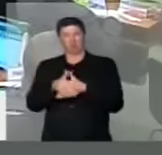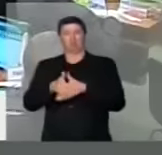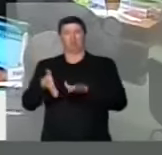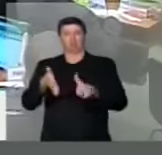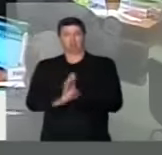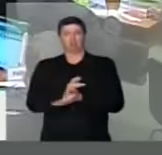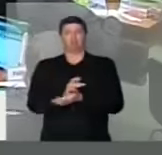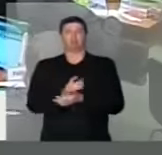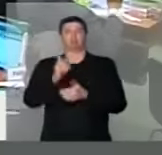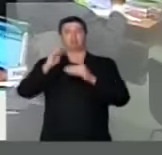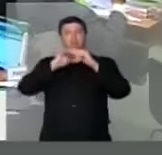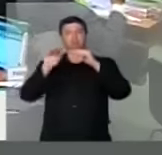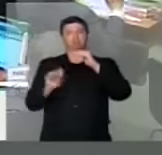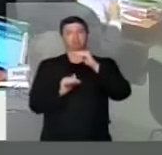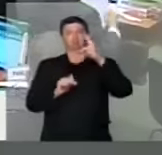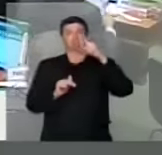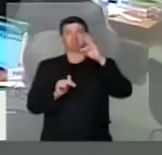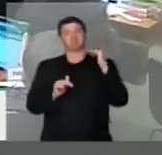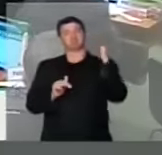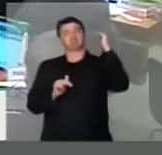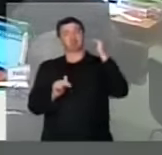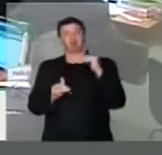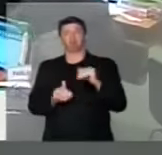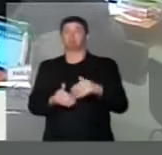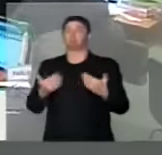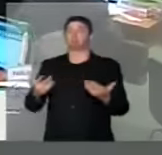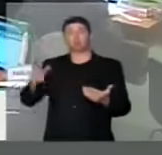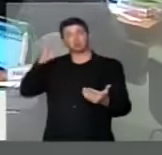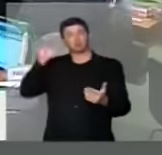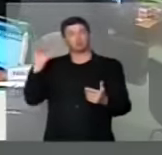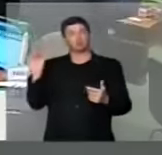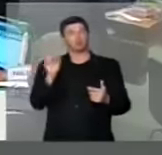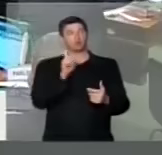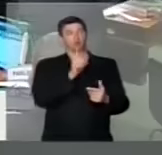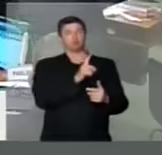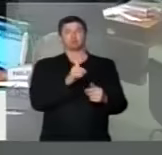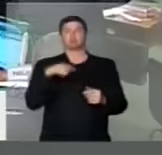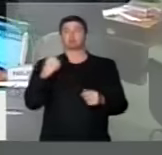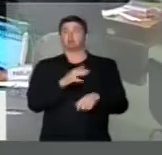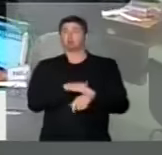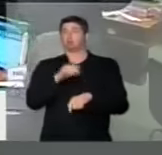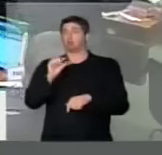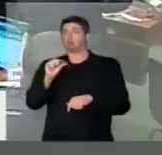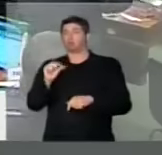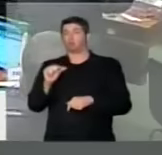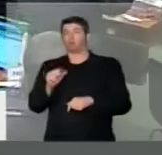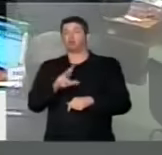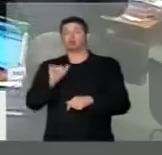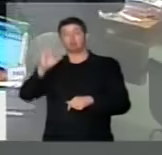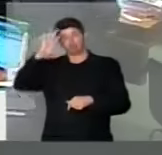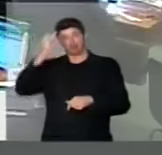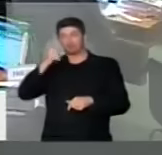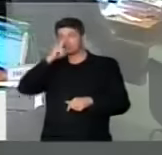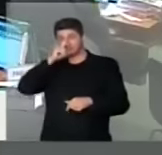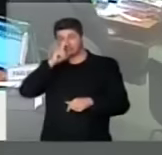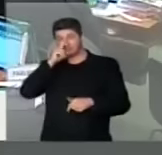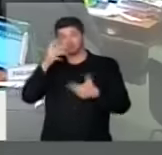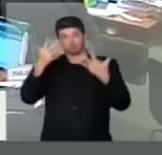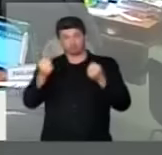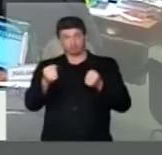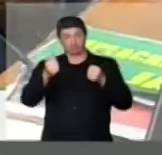tratados como subalternos. Portanto, senhores, estamos há pouco tempo de uma grave decisão.